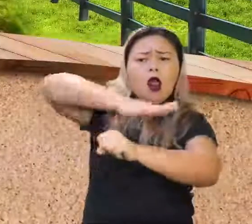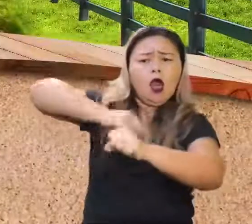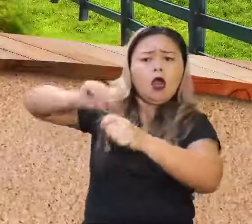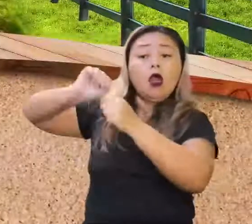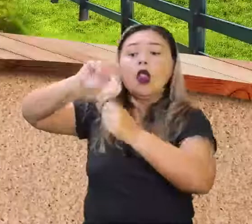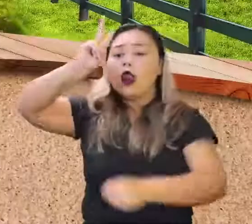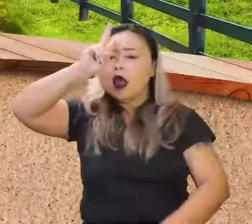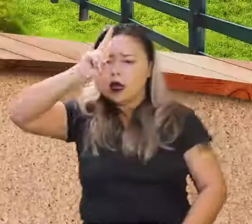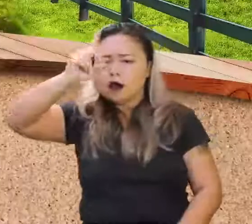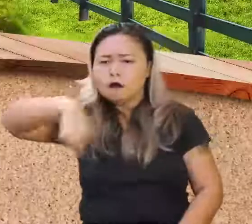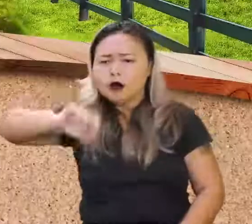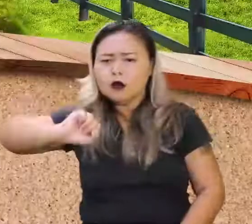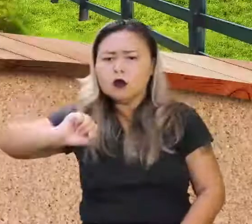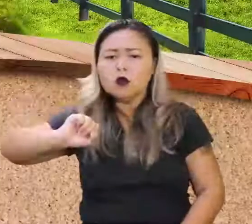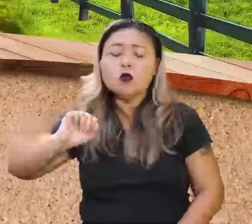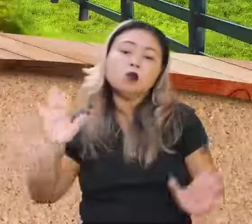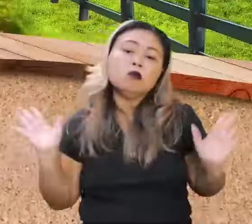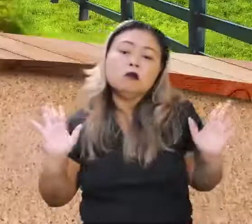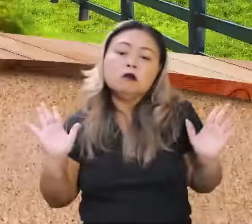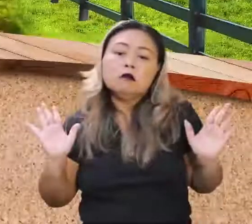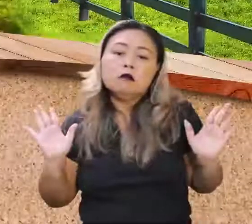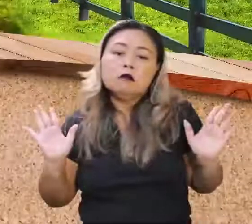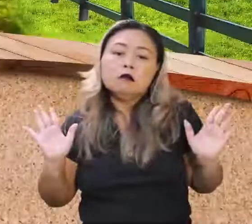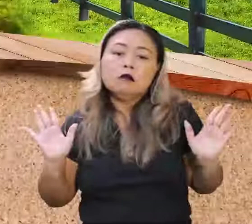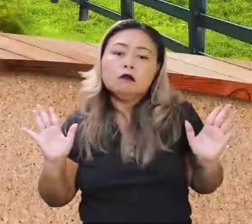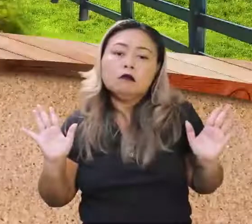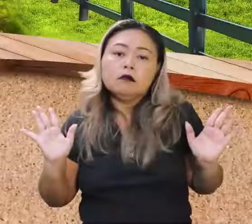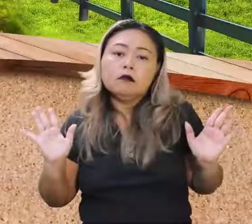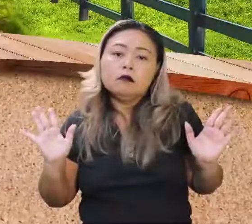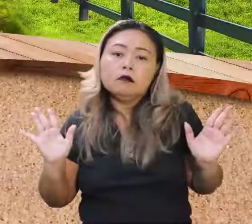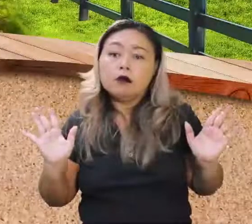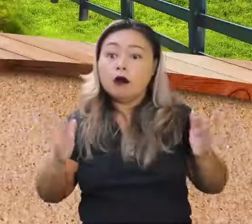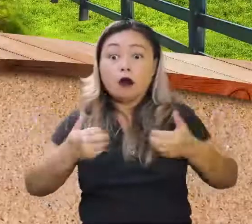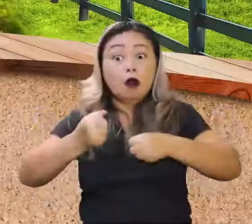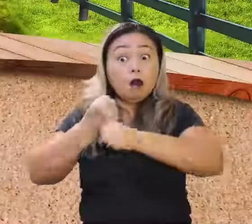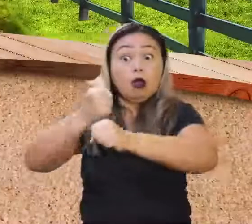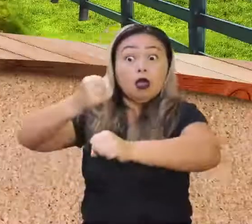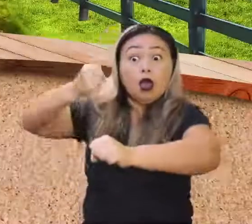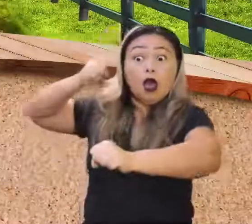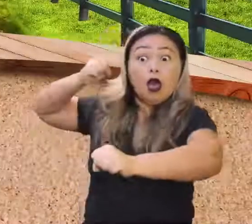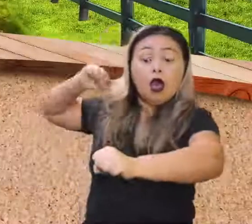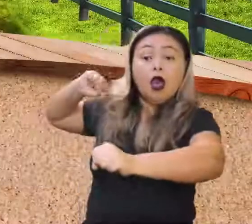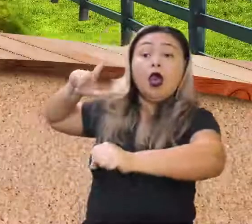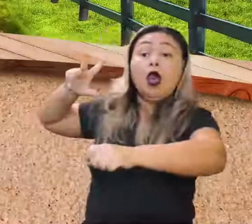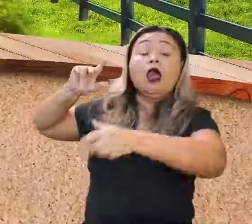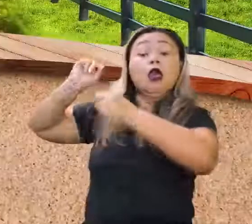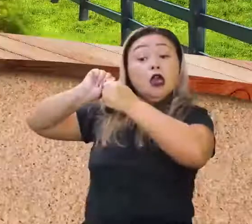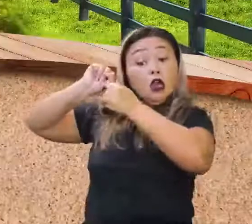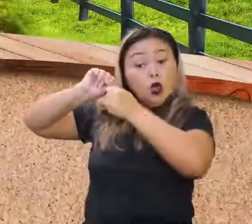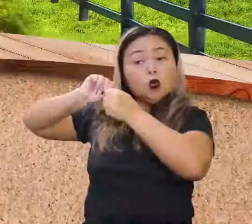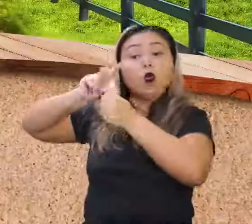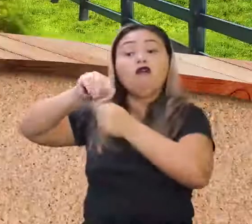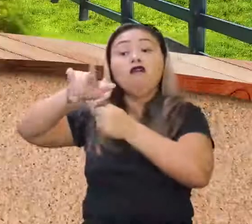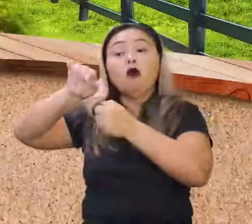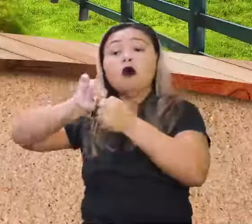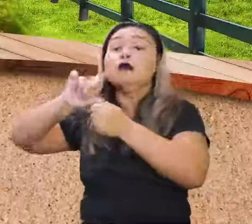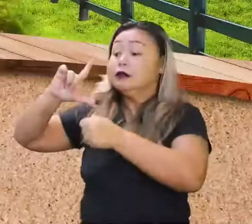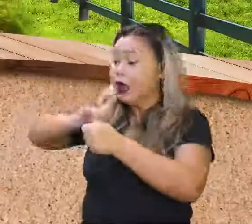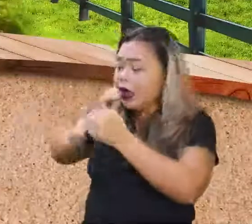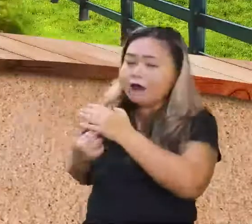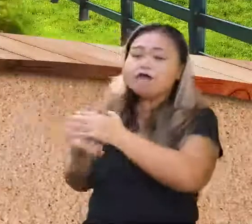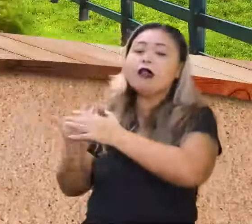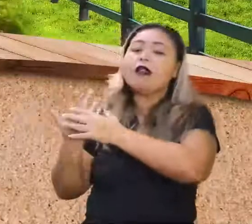professor? Lembra? Se você tem uma propriedade grande e que você produza esses volumosos, que